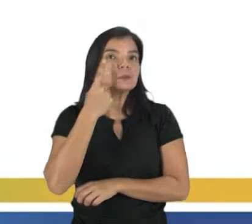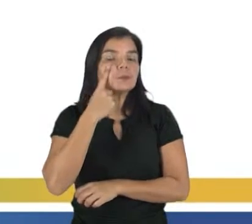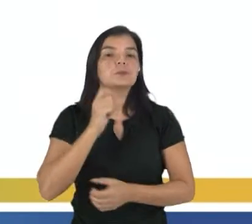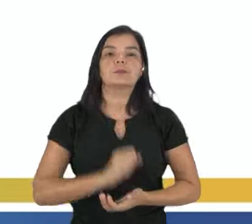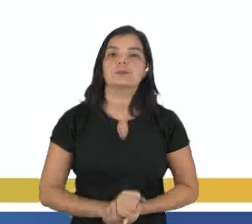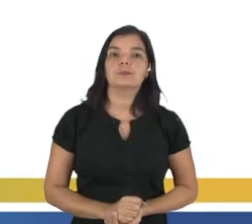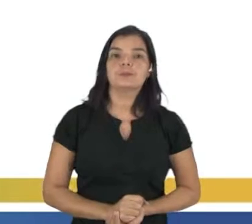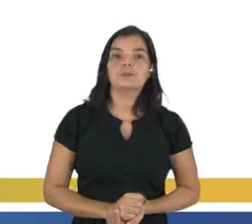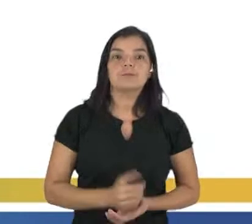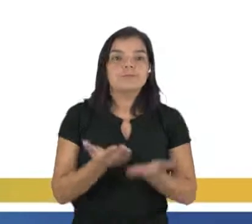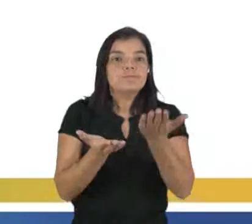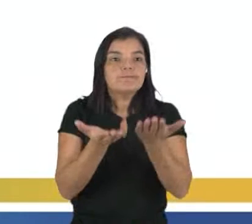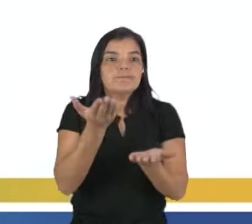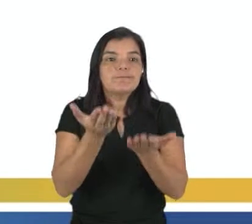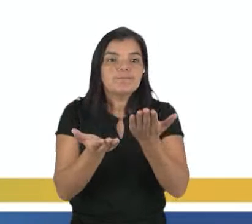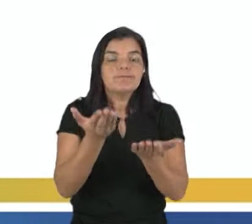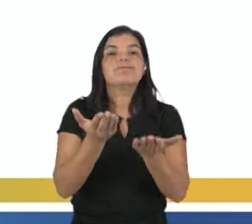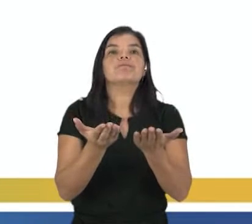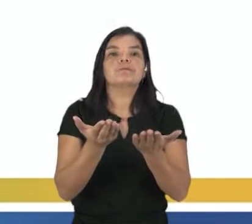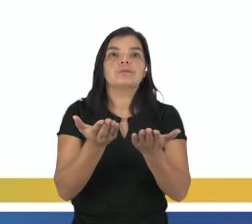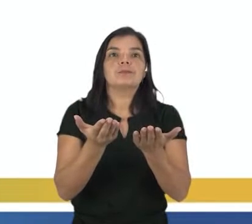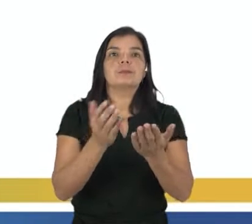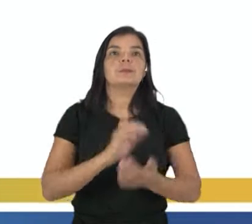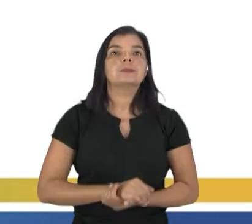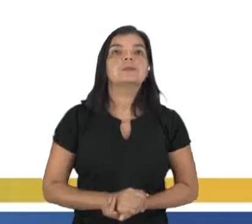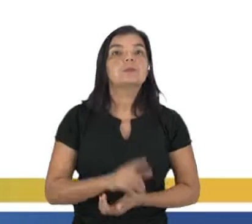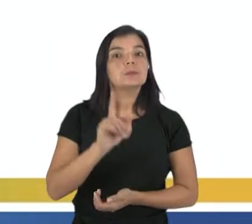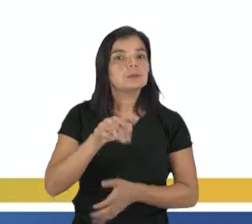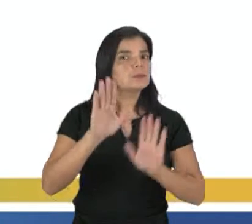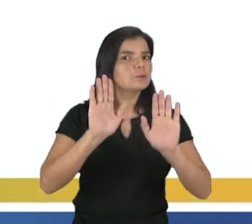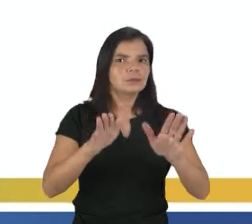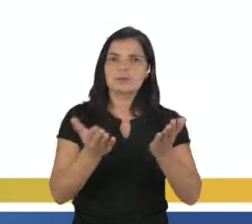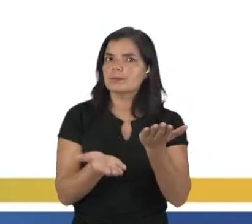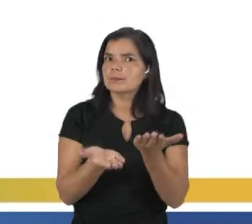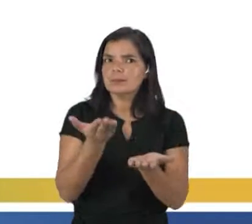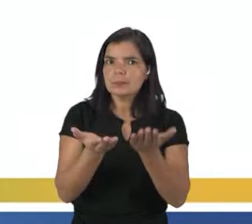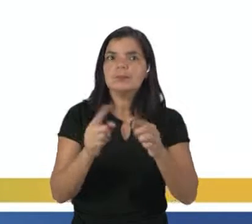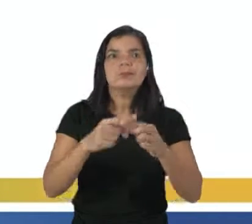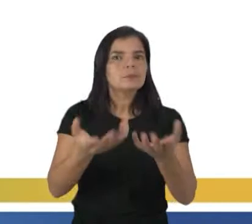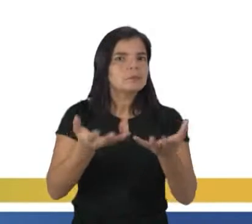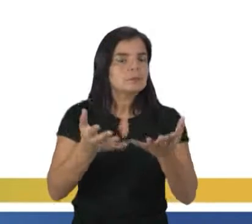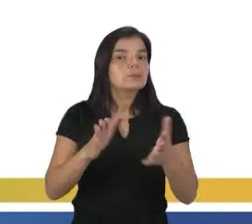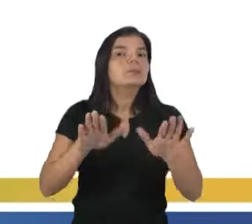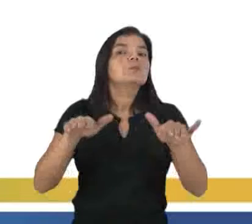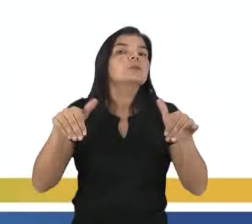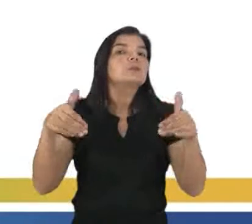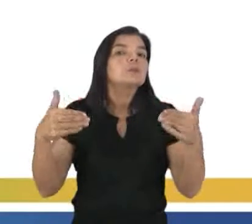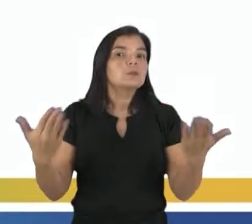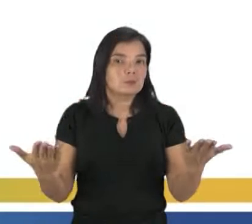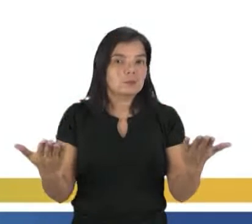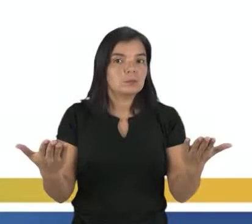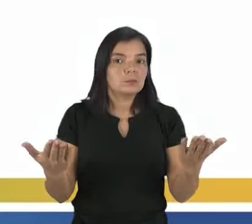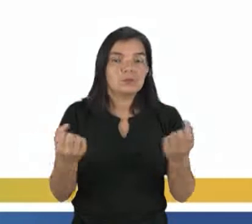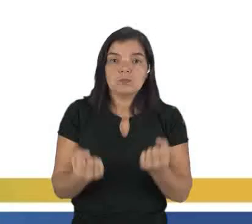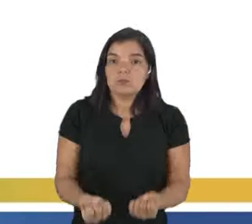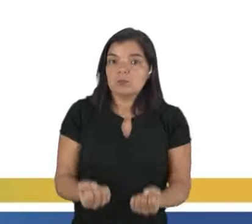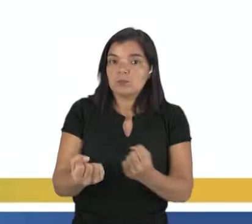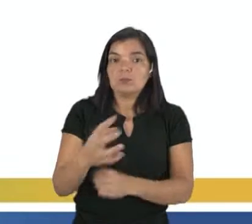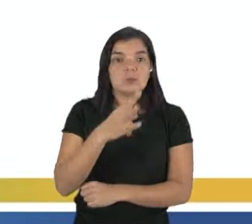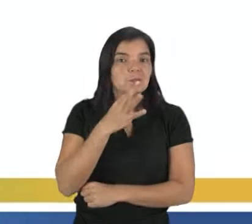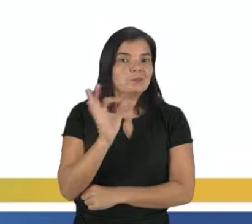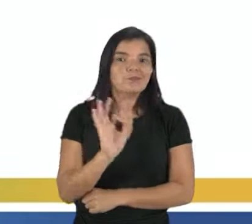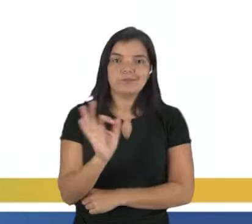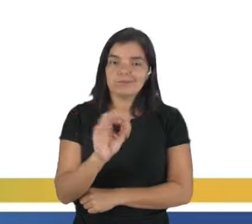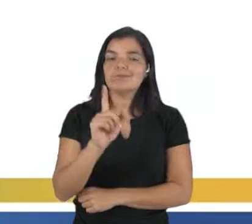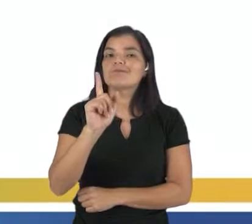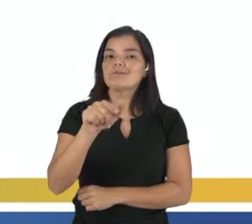Ou seja a balança vai ficar equilibrada ela já está equilibrada só que vou querer saber qual é aquele peso desconhecido